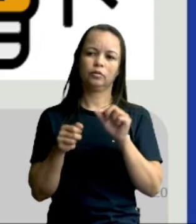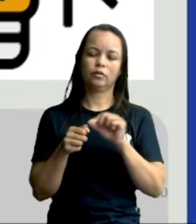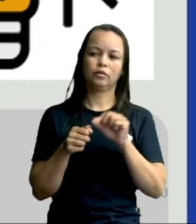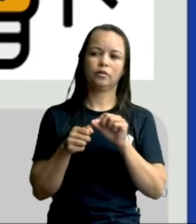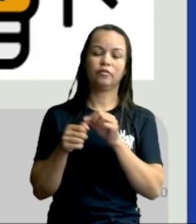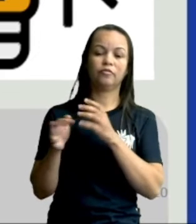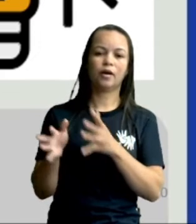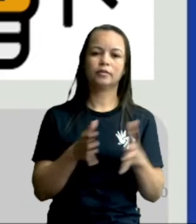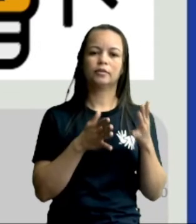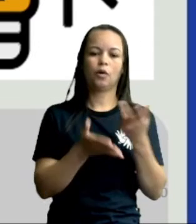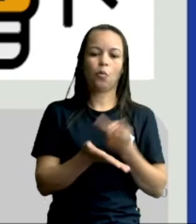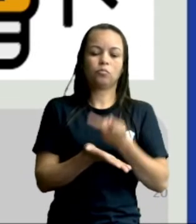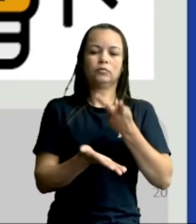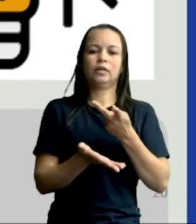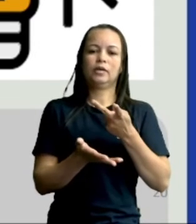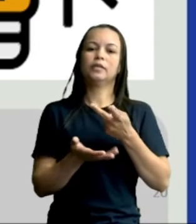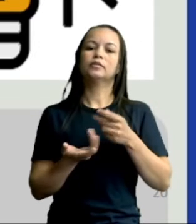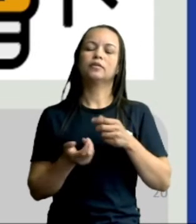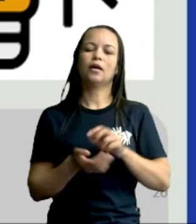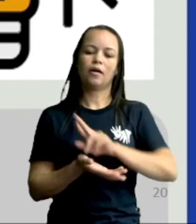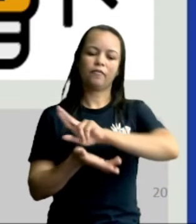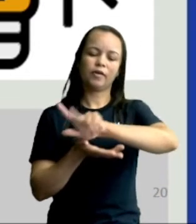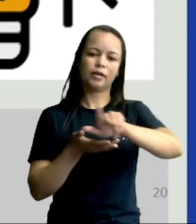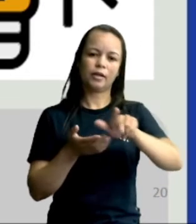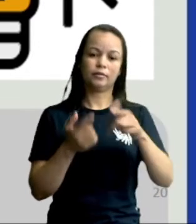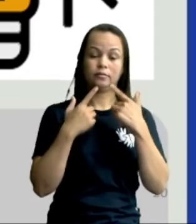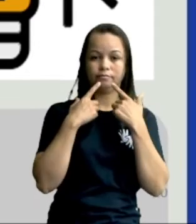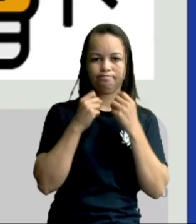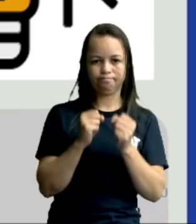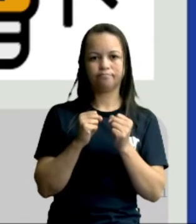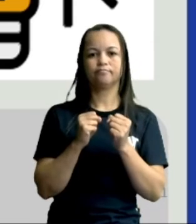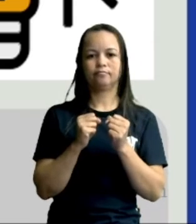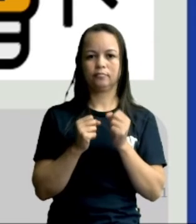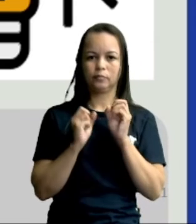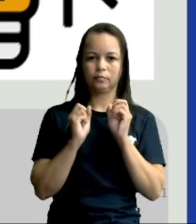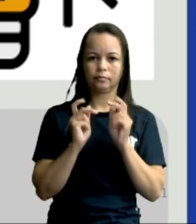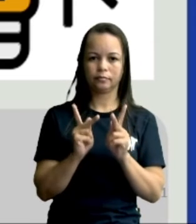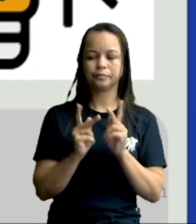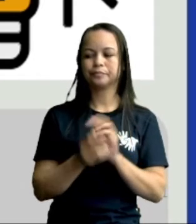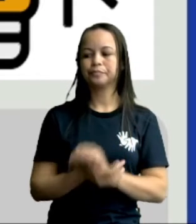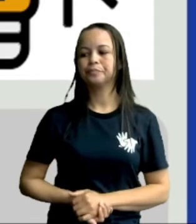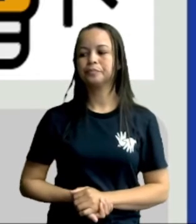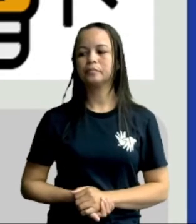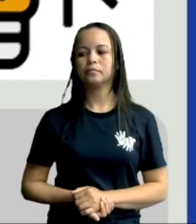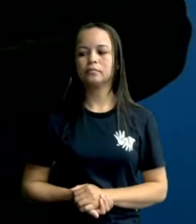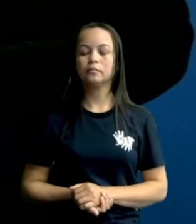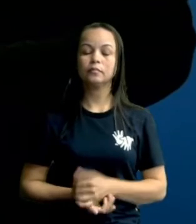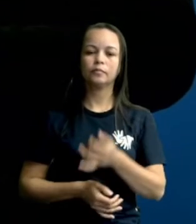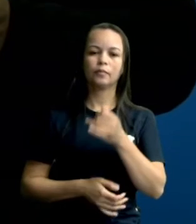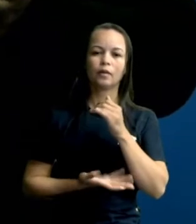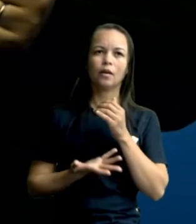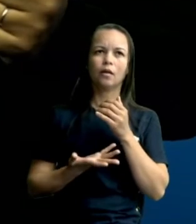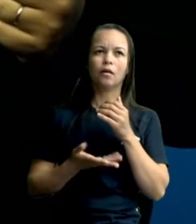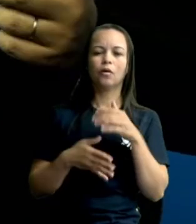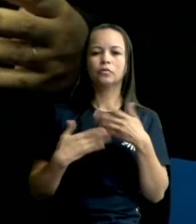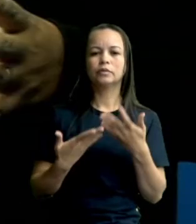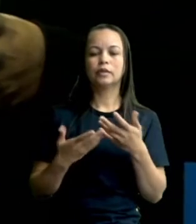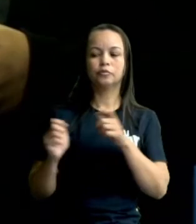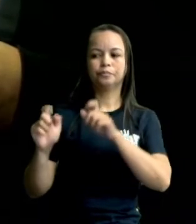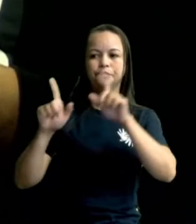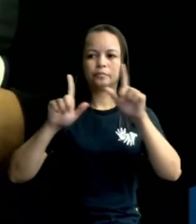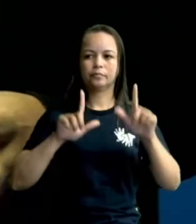com que ocorra a variação linguística, tá bom, gente? Ou seja, volta